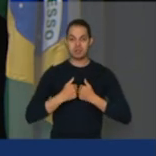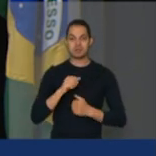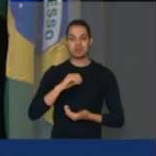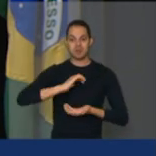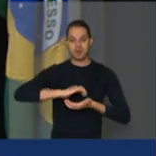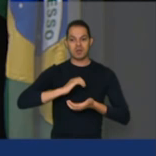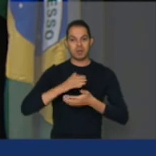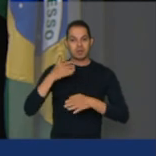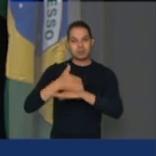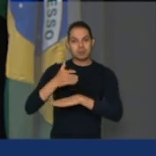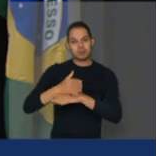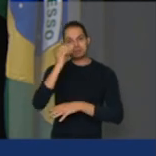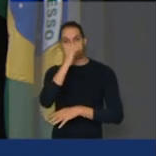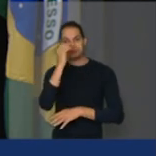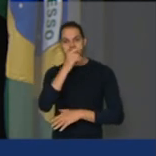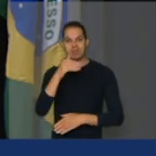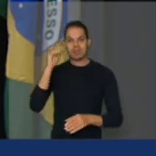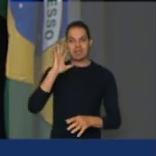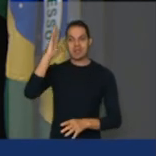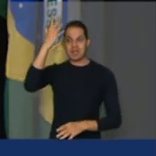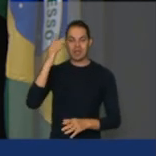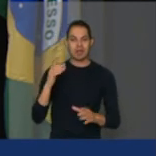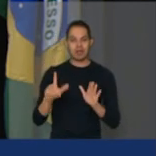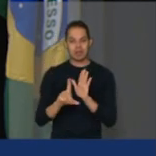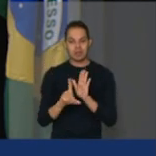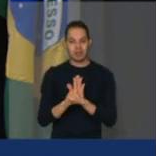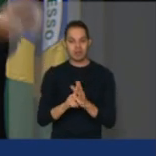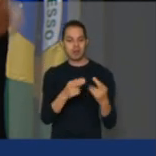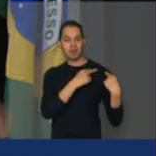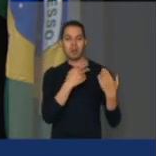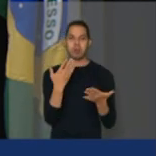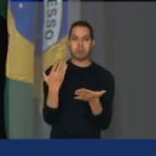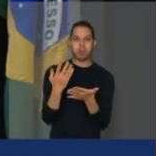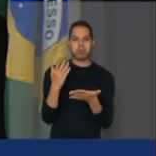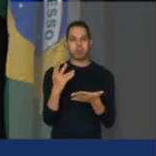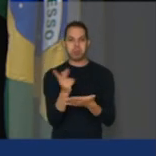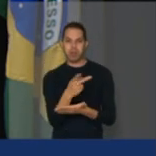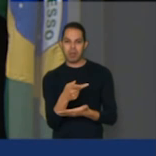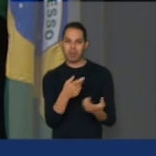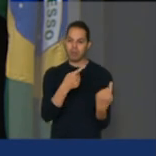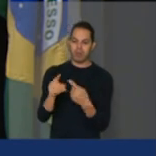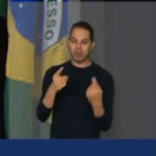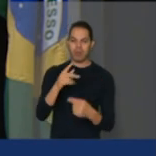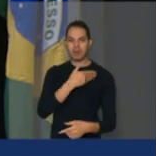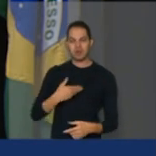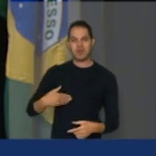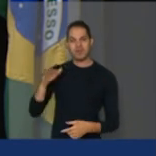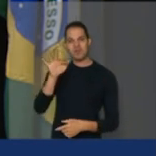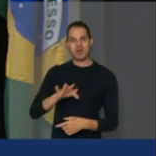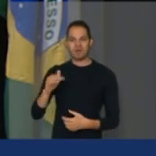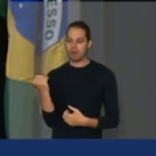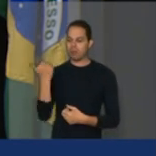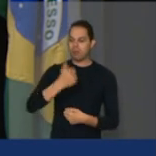pneu não mais desses dois legislativas não vais fazer as operações de competência sugestão nos ações do governo federal os